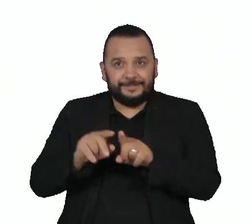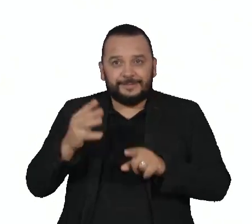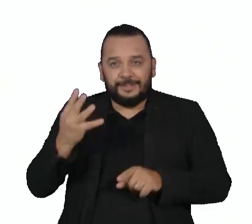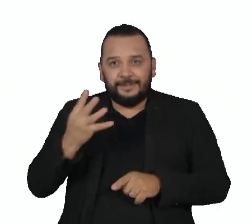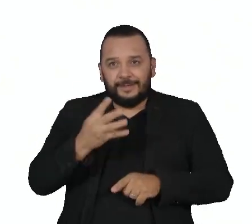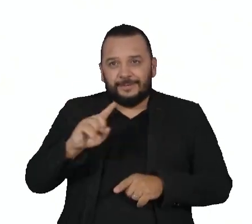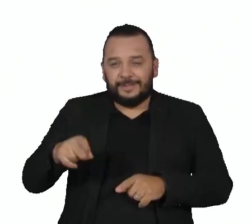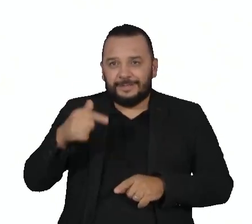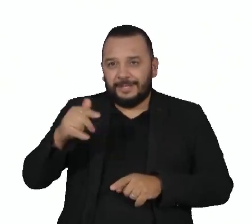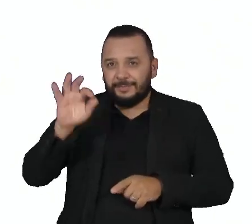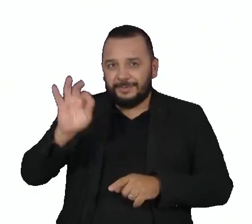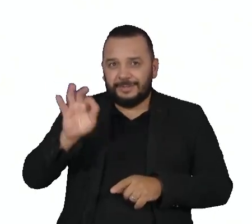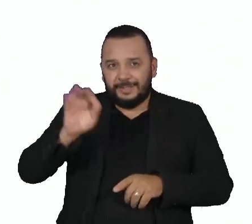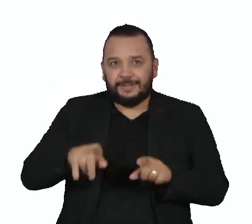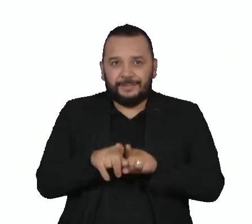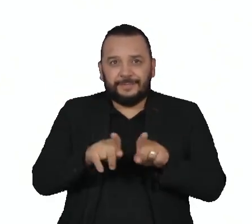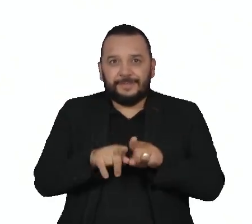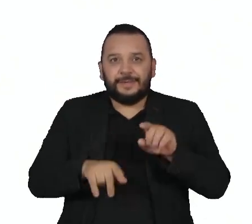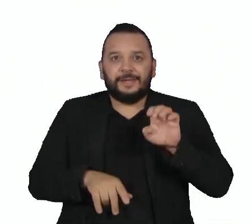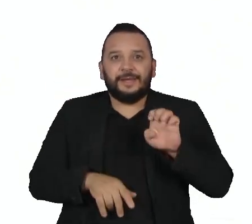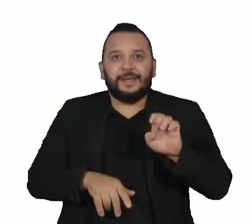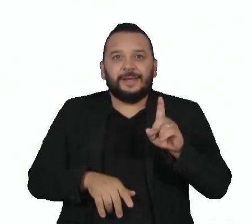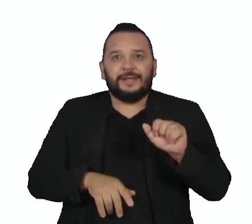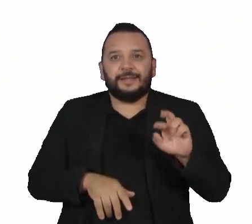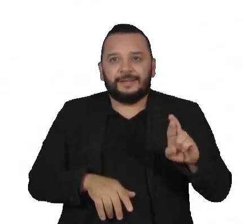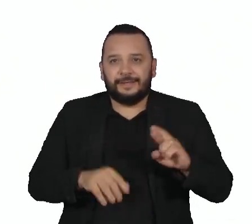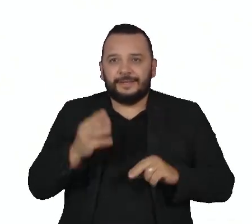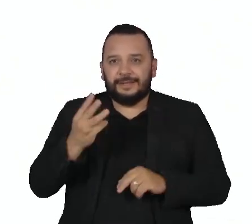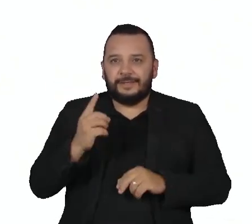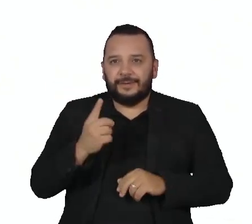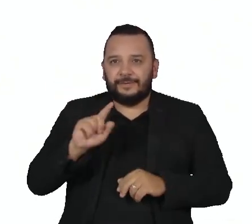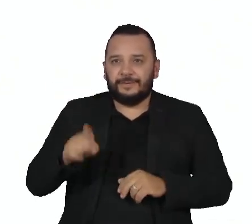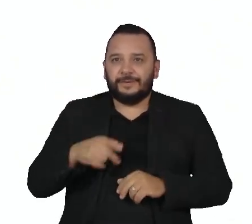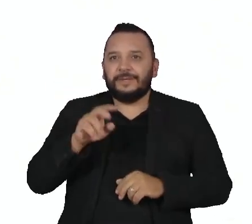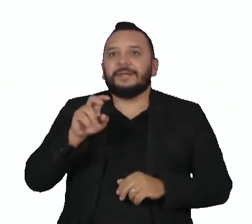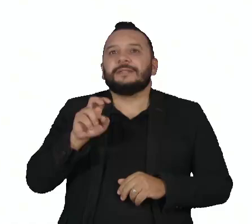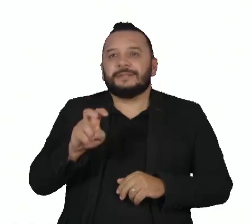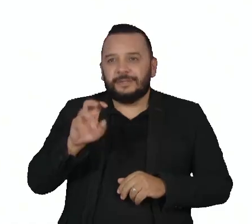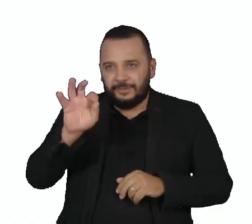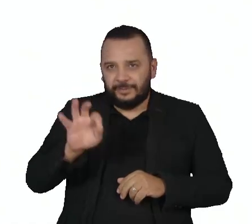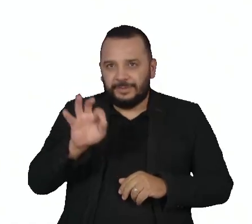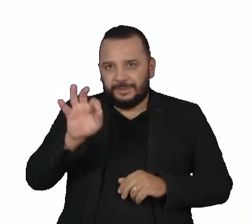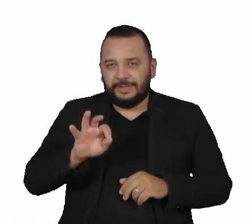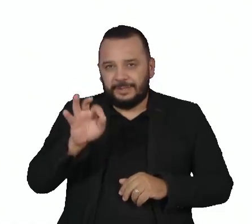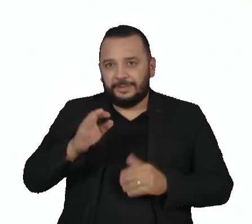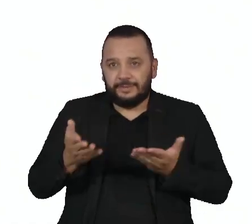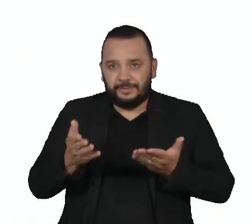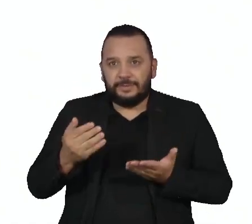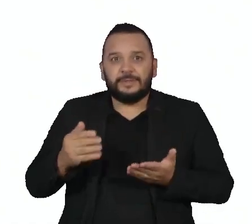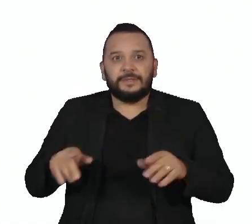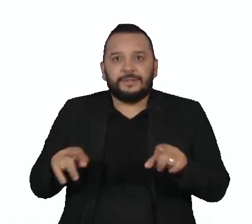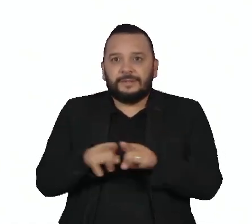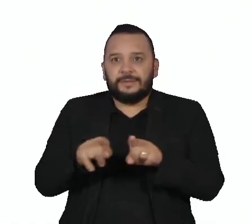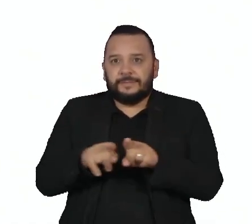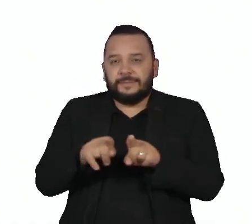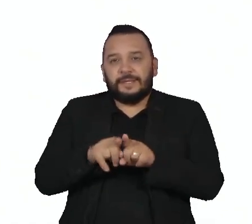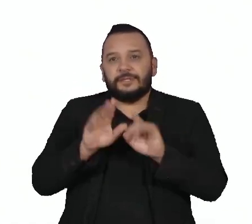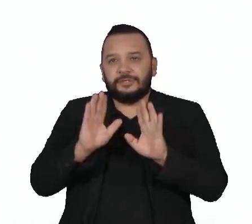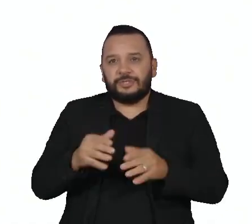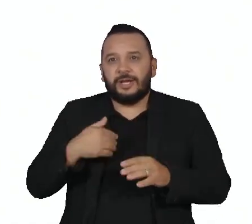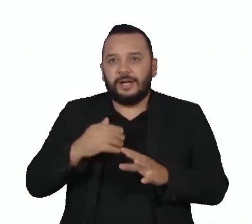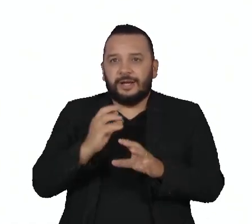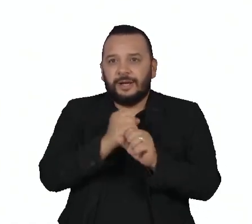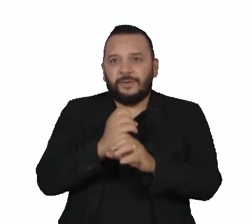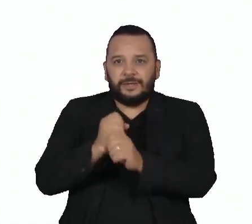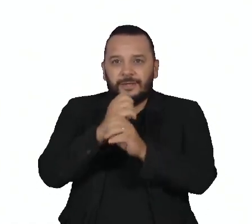44,7% e o delegado Éder Mauro do PL com 31,5%. 94% das urnas